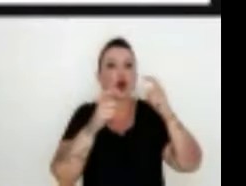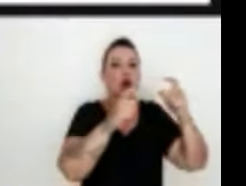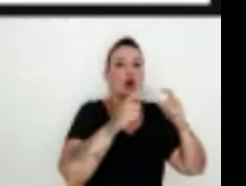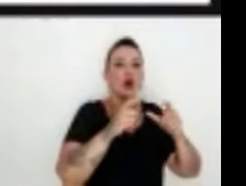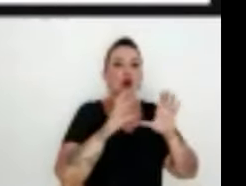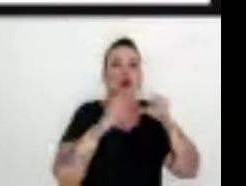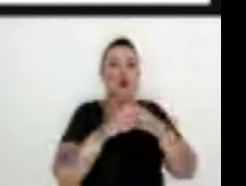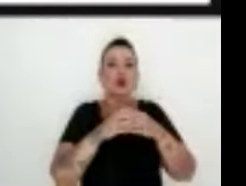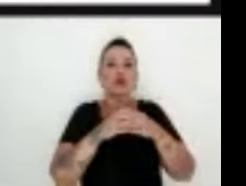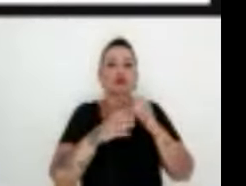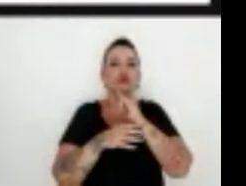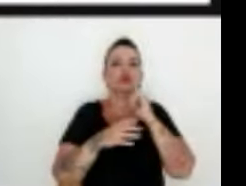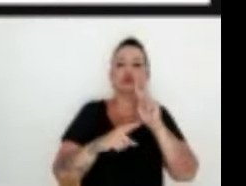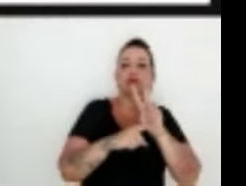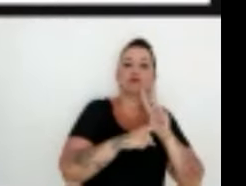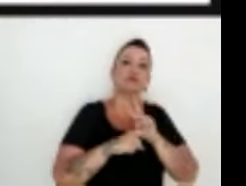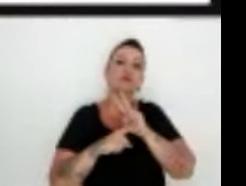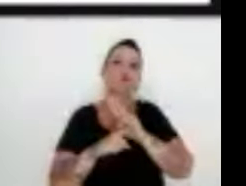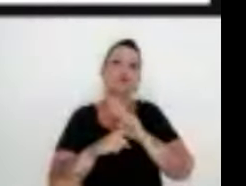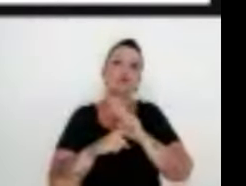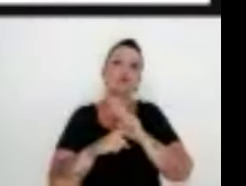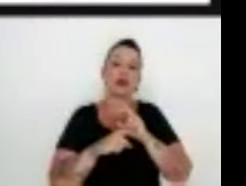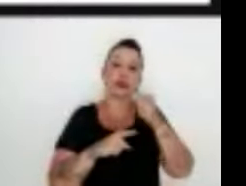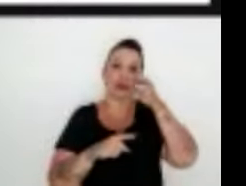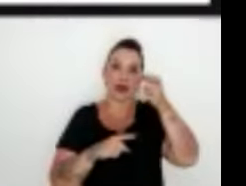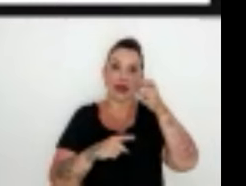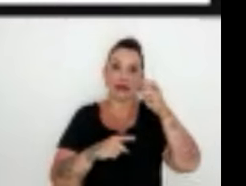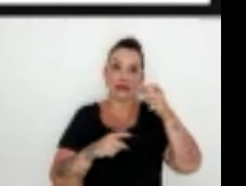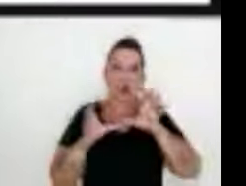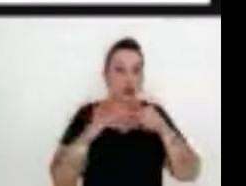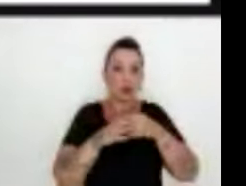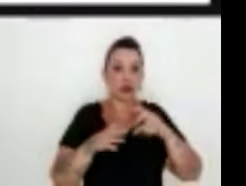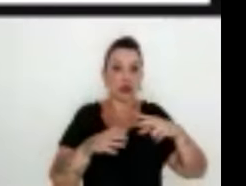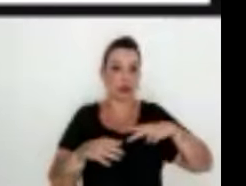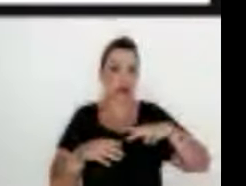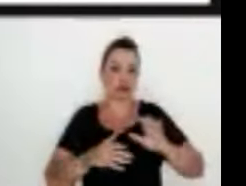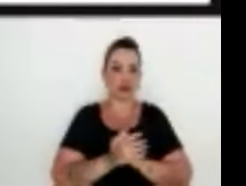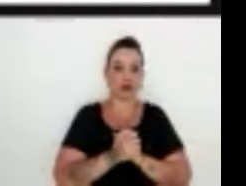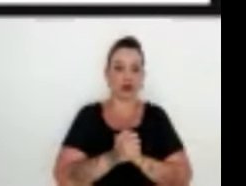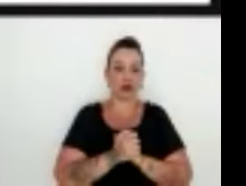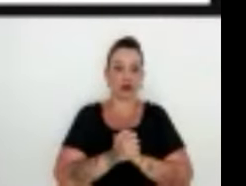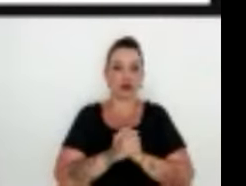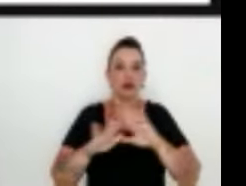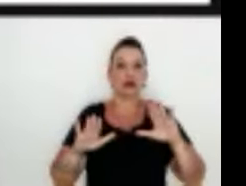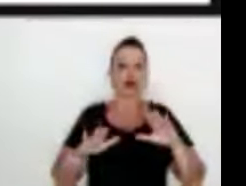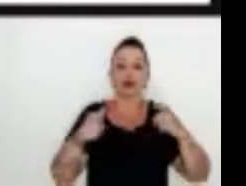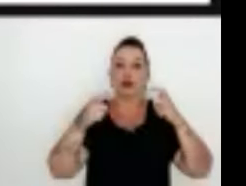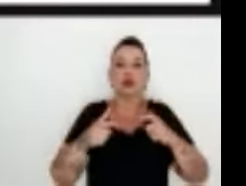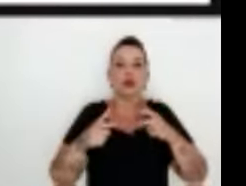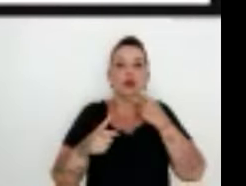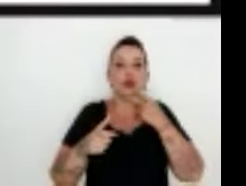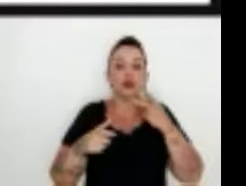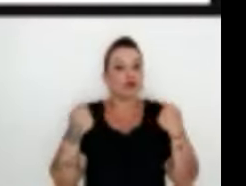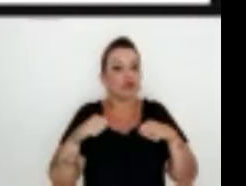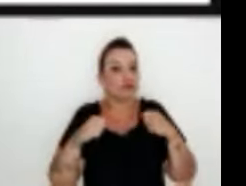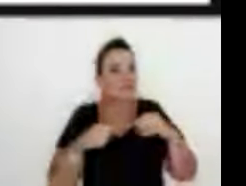instituições que zelam pelos interesses coletivos e não particulares, e o privado, que seria o lugar que configura a domesticidade,